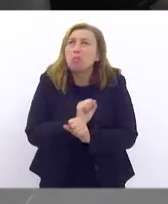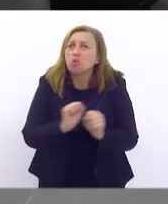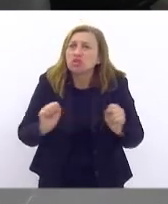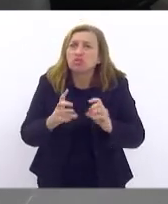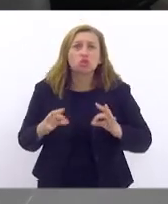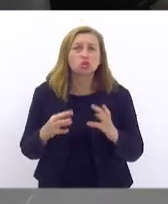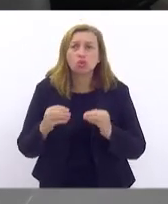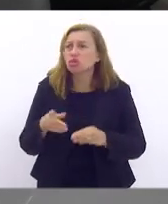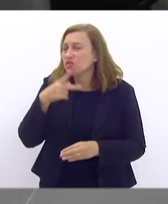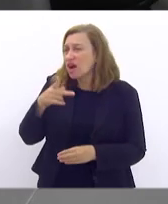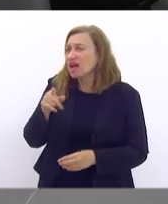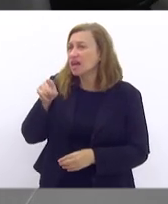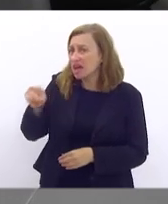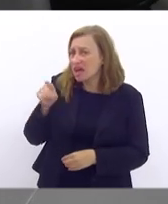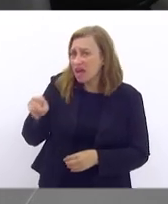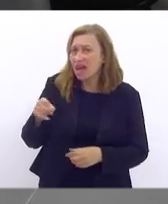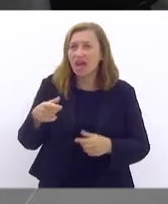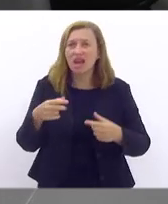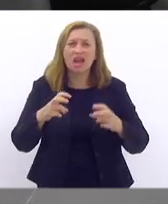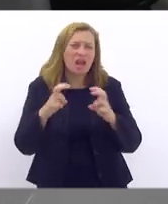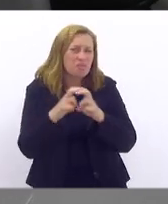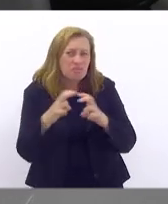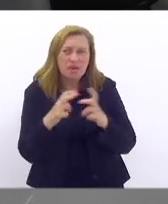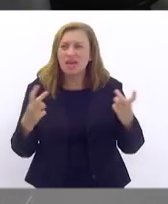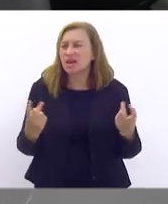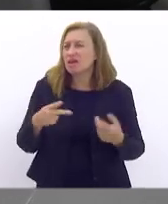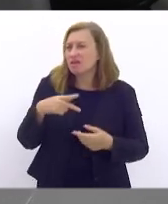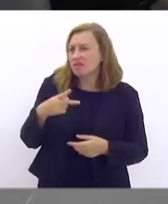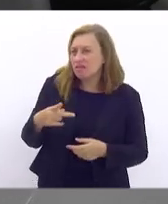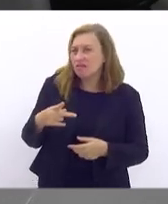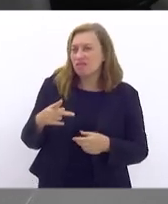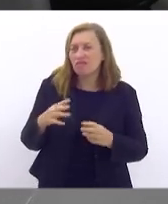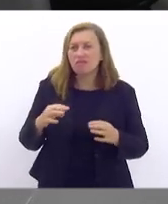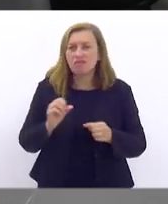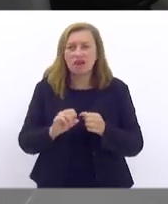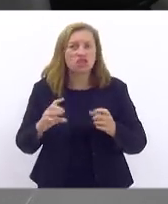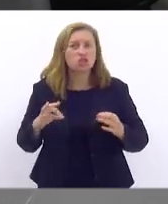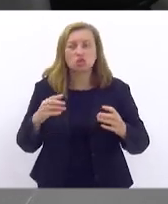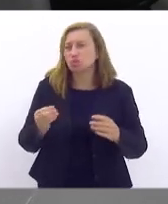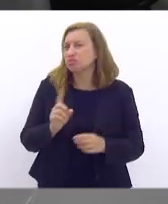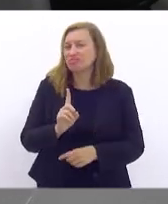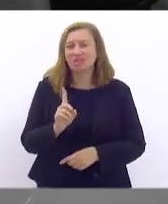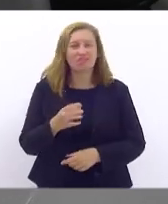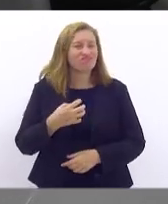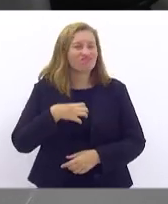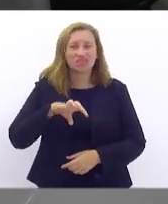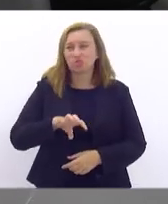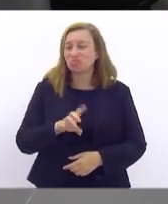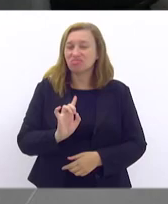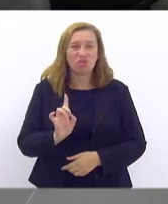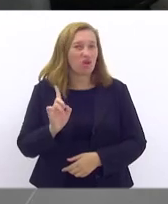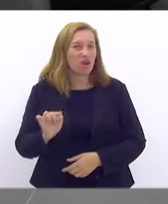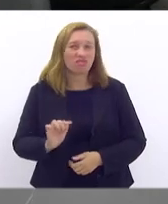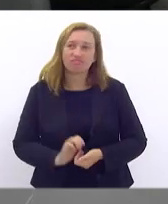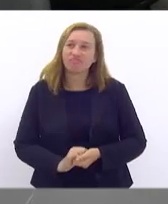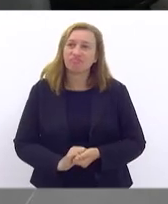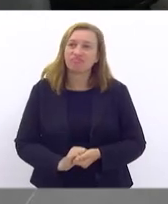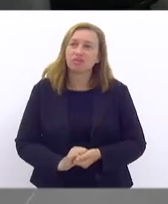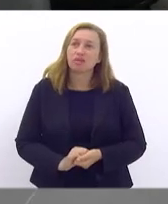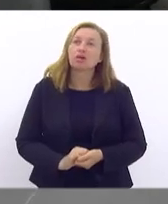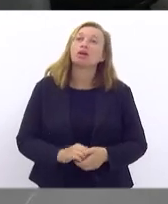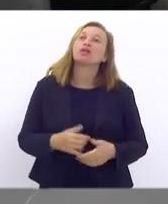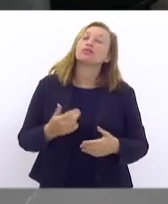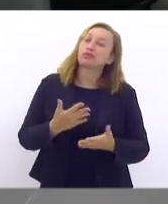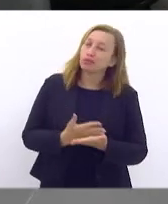mundo diz que é ele, ele é brigão, ele faz isso, ele faz aquilo. Eu sinto muito, mas não é. Aí ele falou, vou